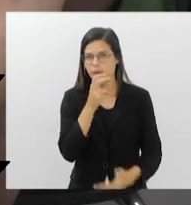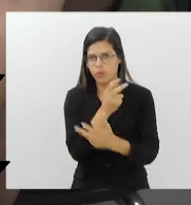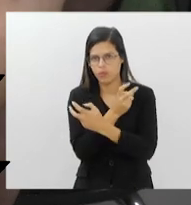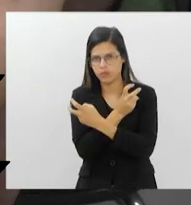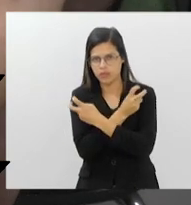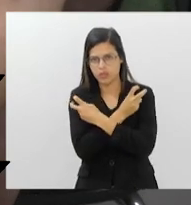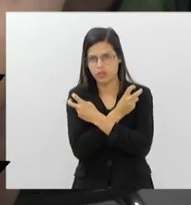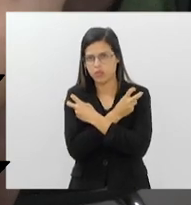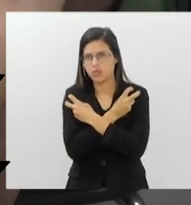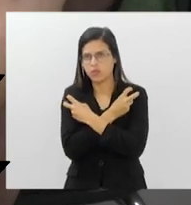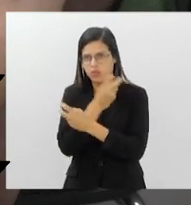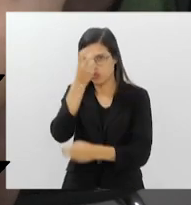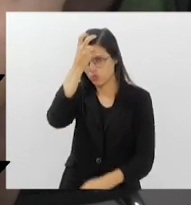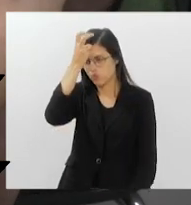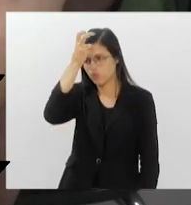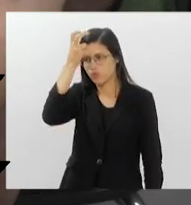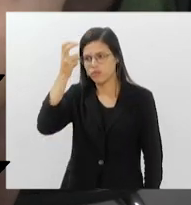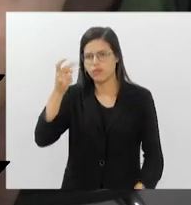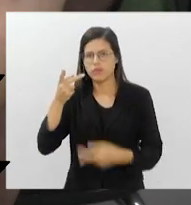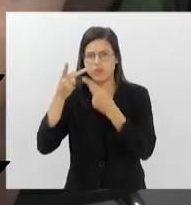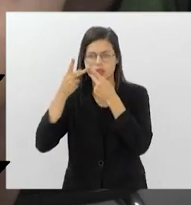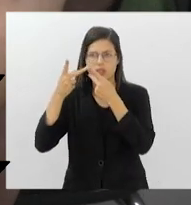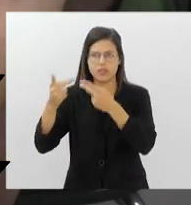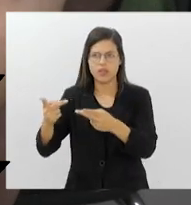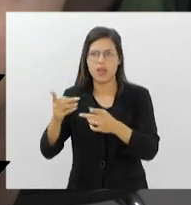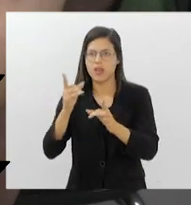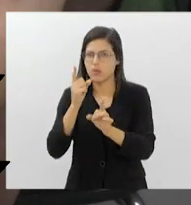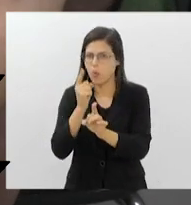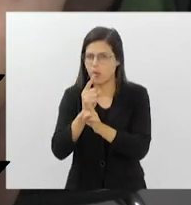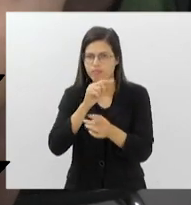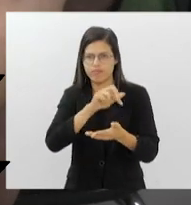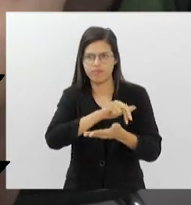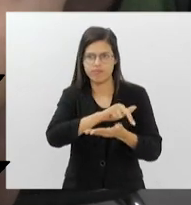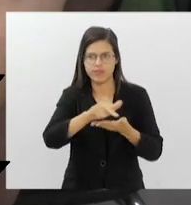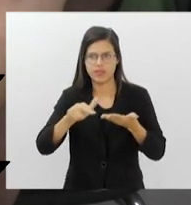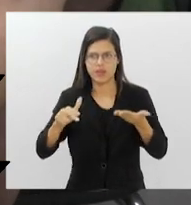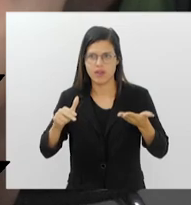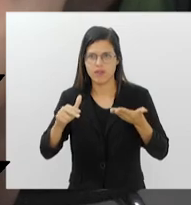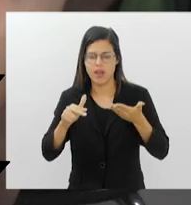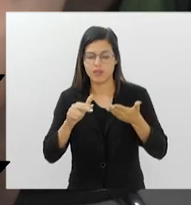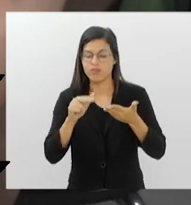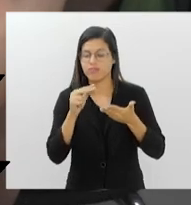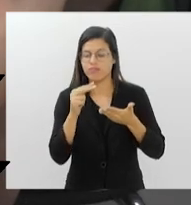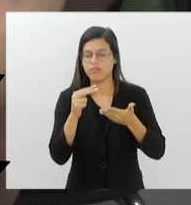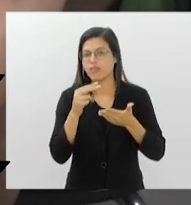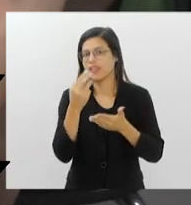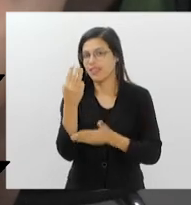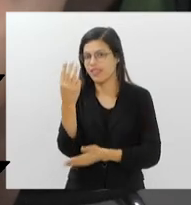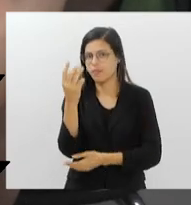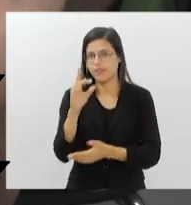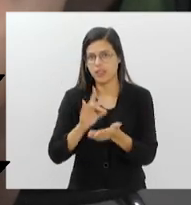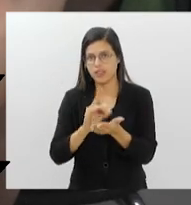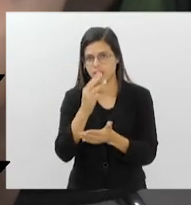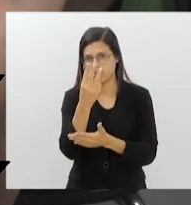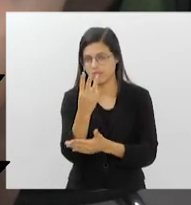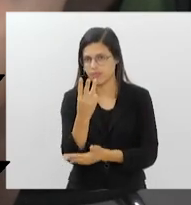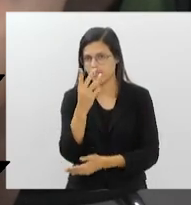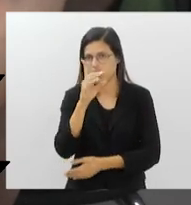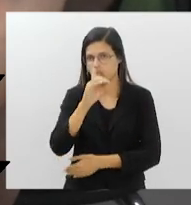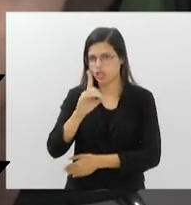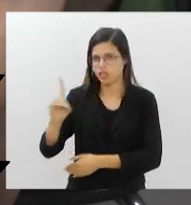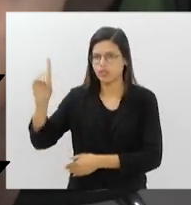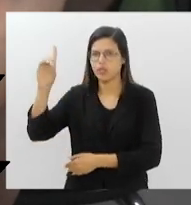encontrar Osiris Iris e Oros né três Deuses num só e